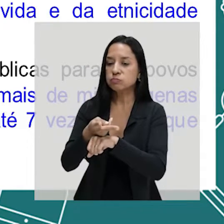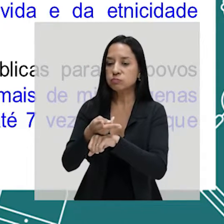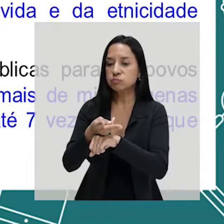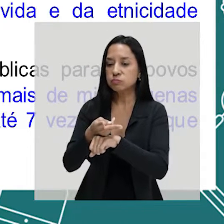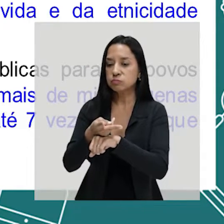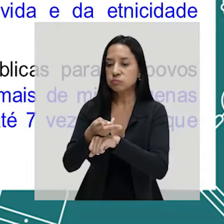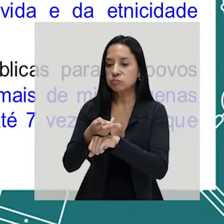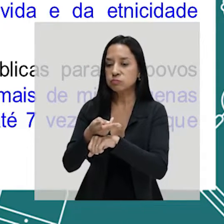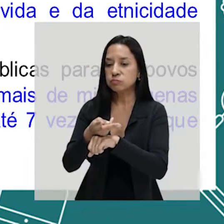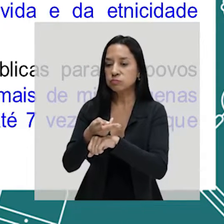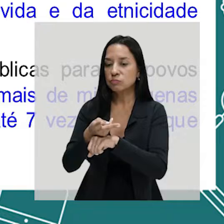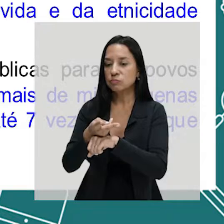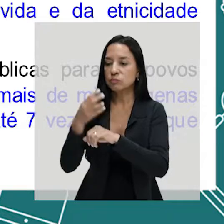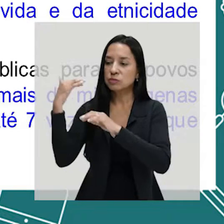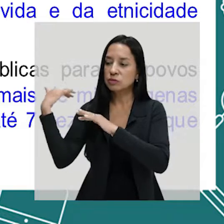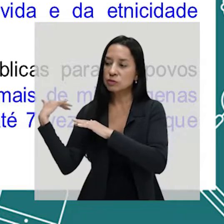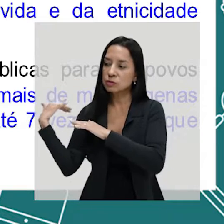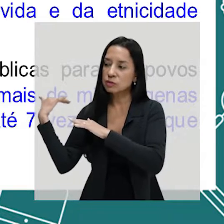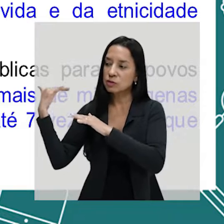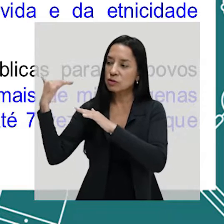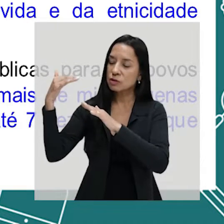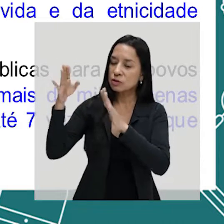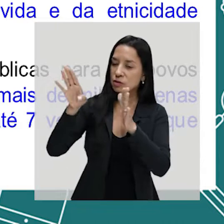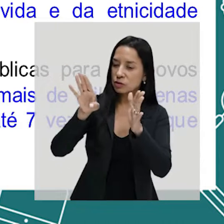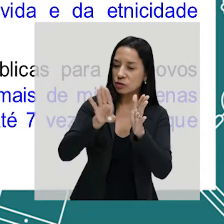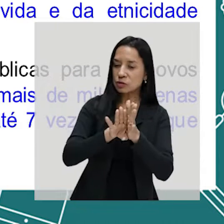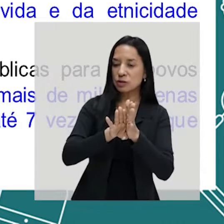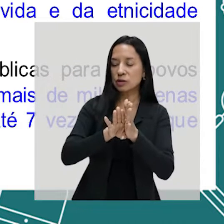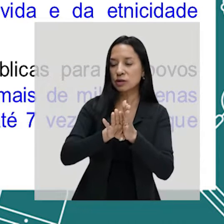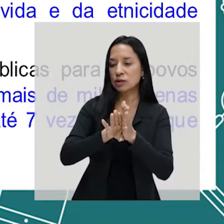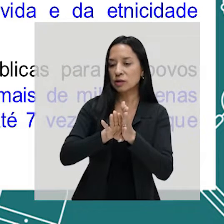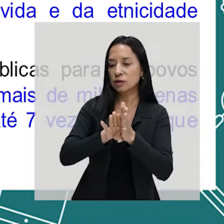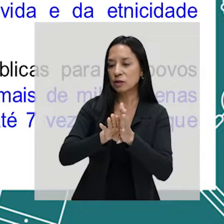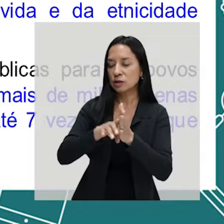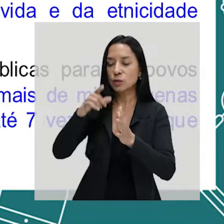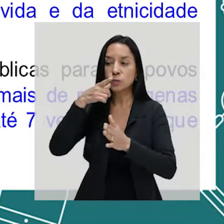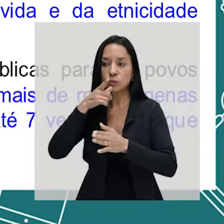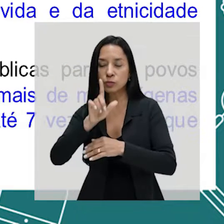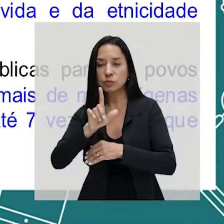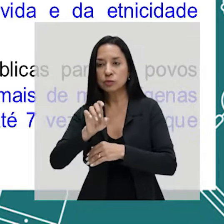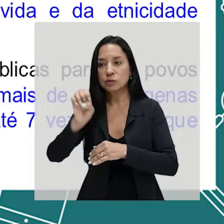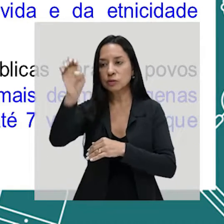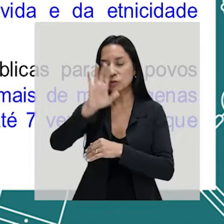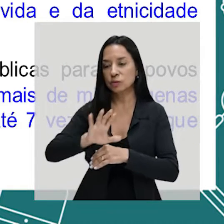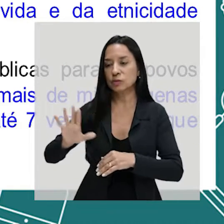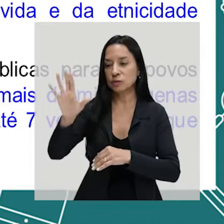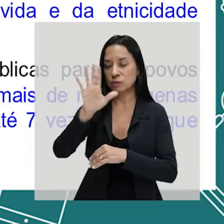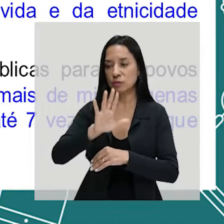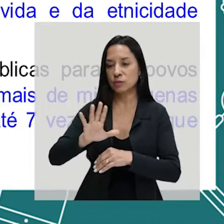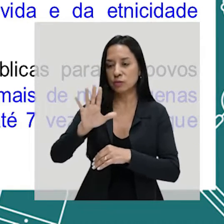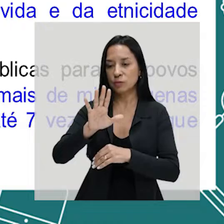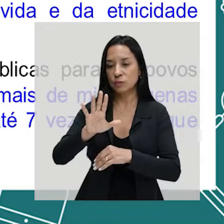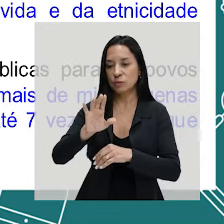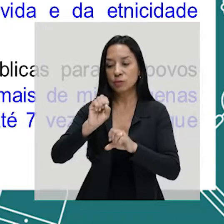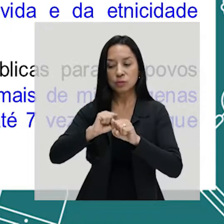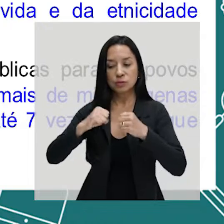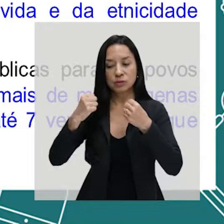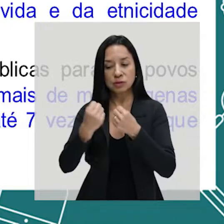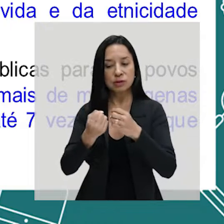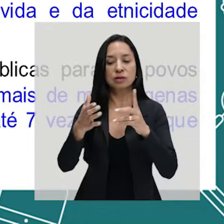desde a chegada dos conquistadores e colonizadores europeus a essas sociedades até hoje